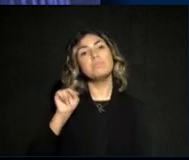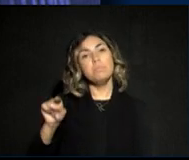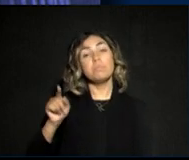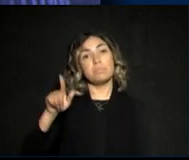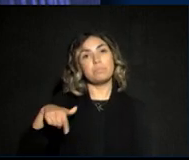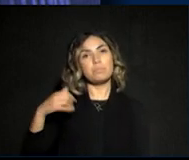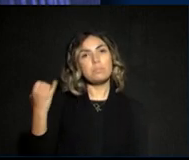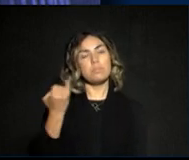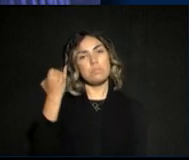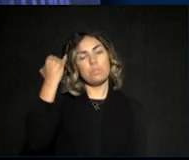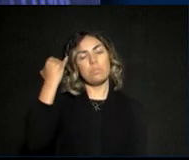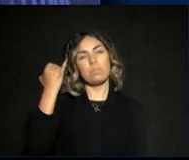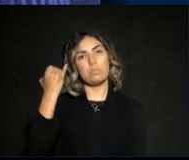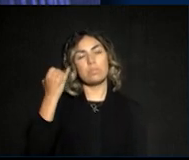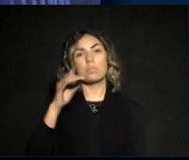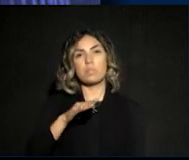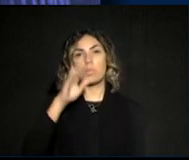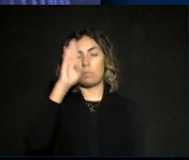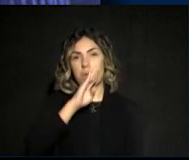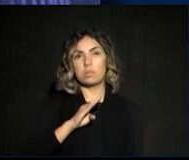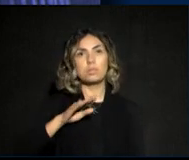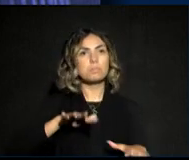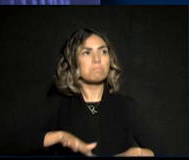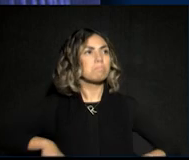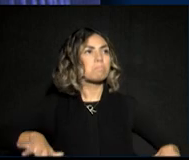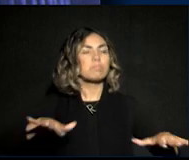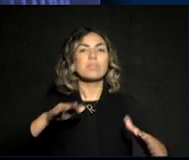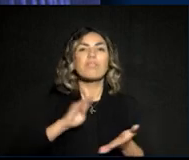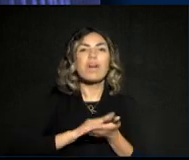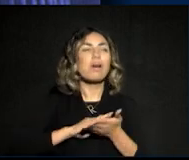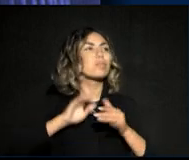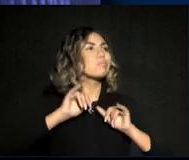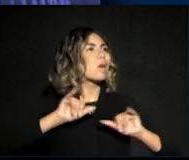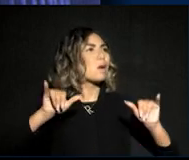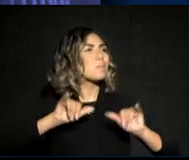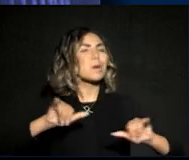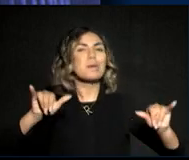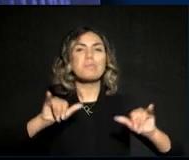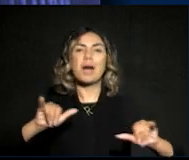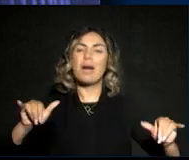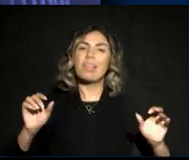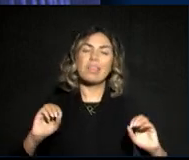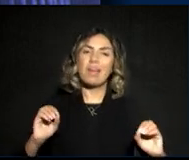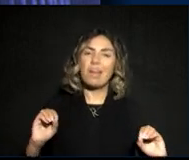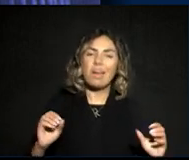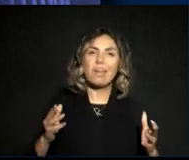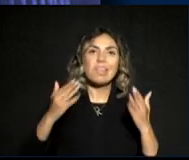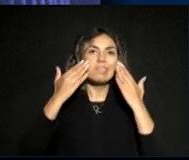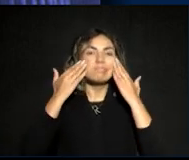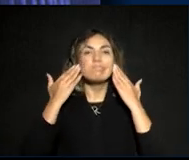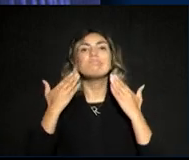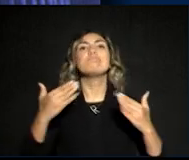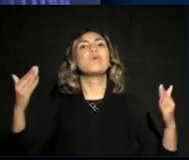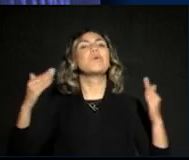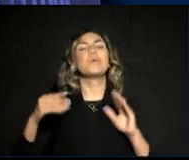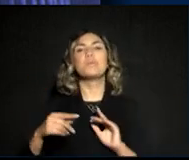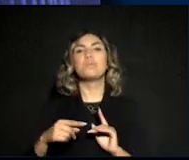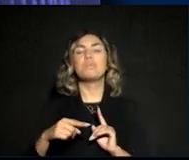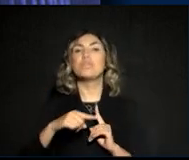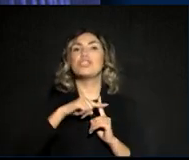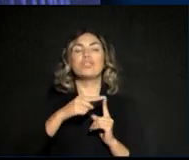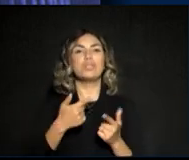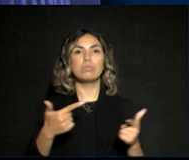importante já que o Brasil como um todo não sabe se divulgar de forma positiva